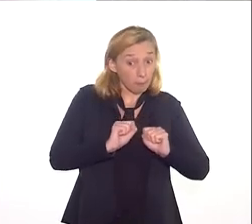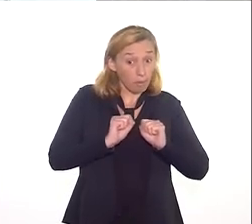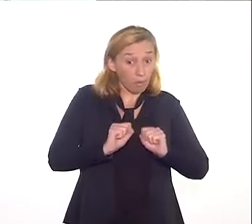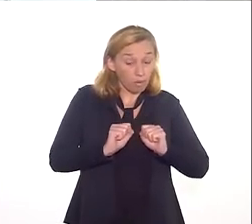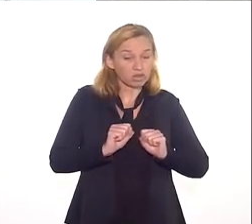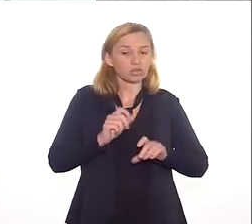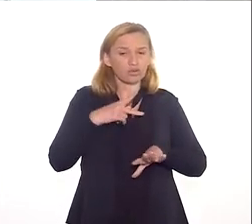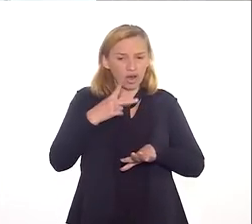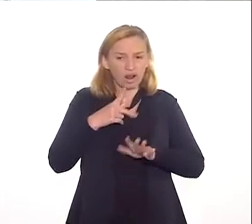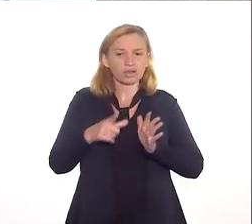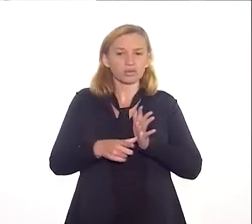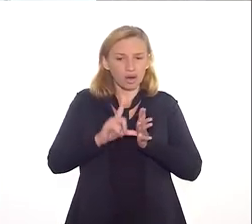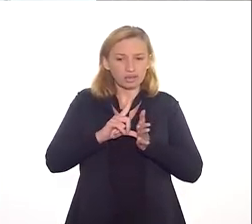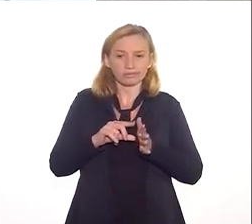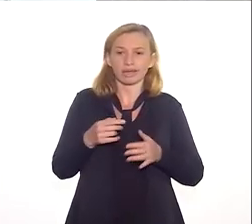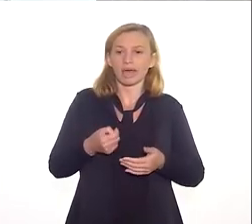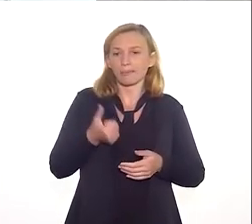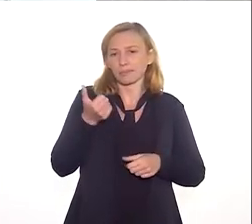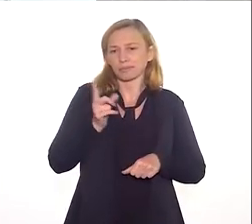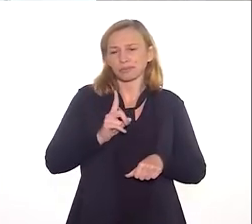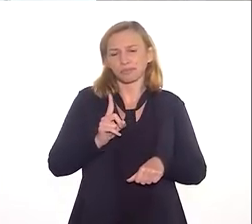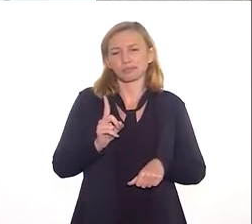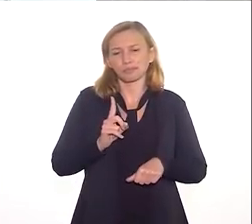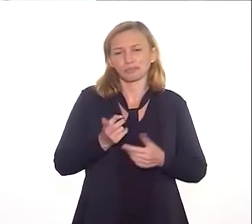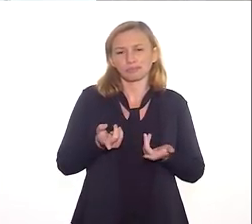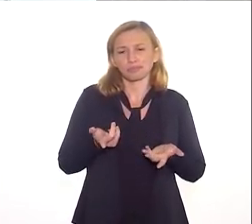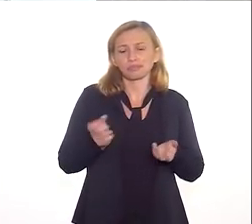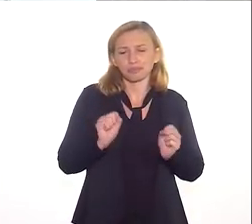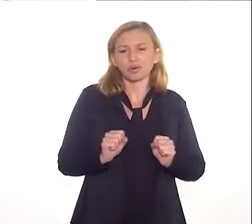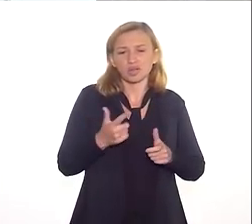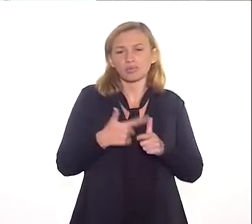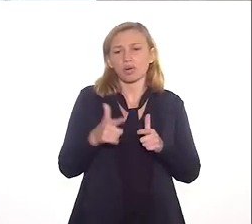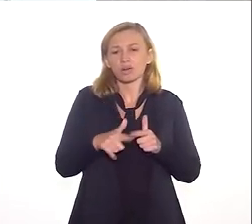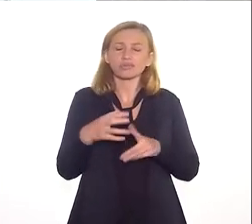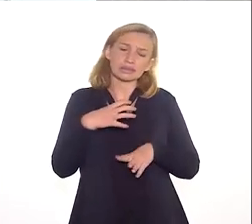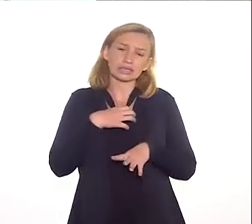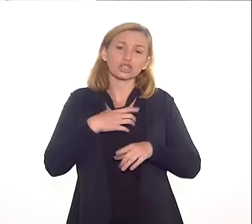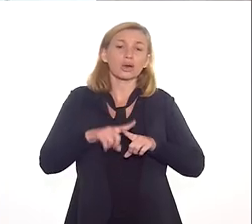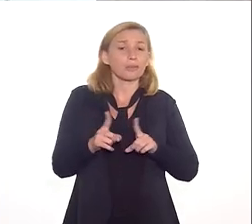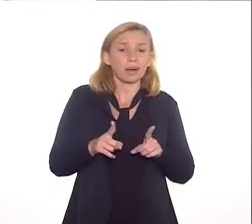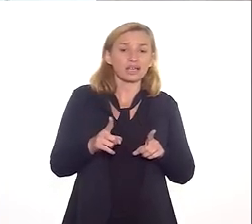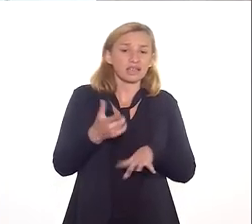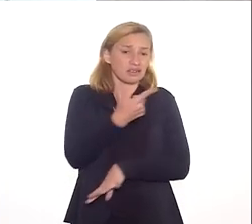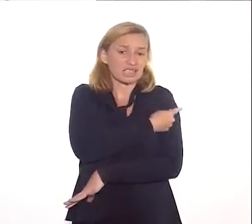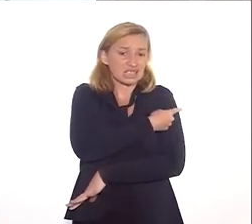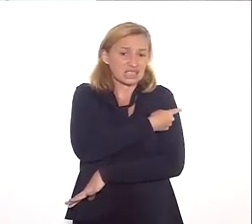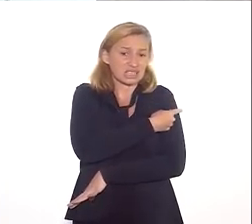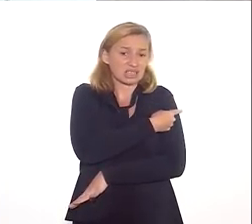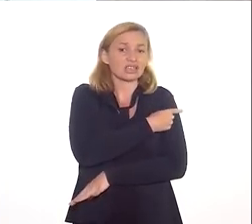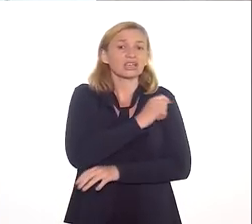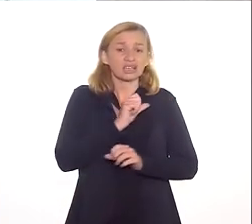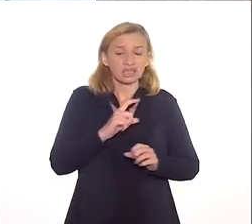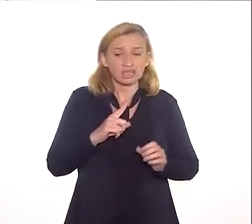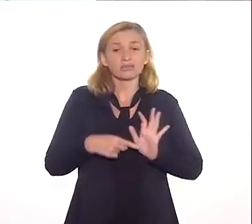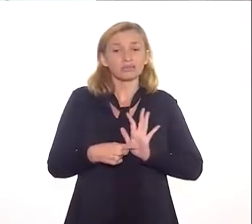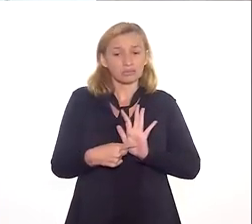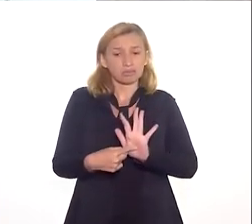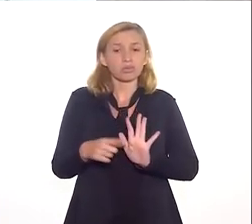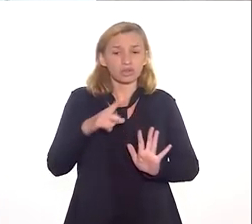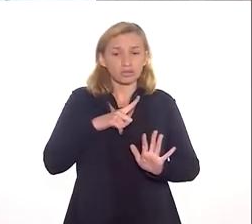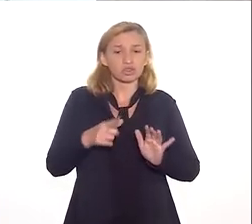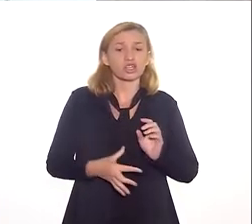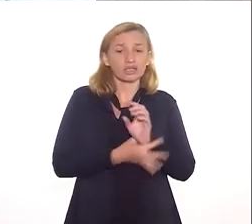pode ser, eu já estou me antecipando, porque daqui a pouco a gente pode ter algum problema nesse sentido, mas a vacina, ela tem